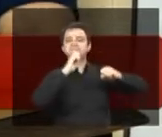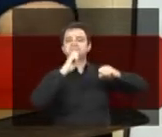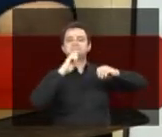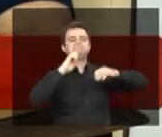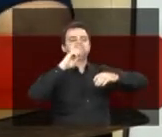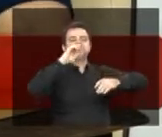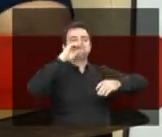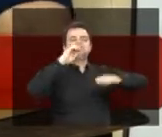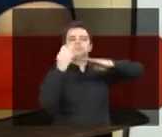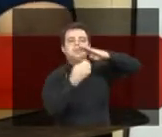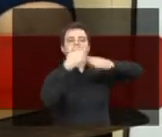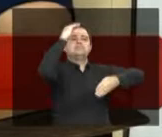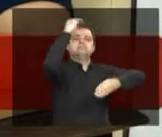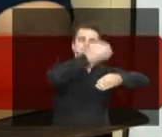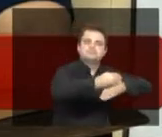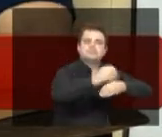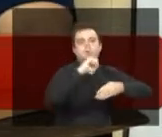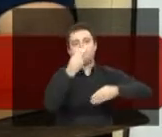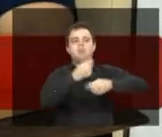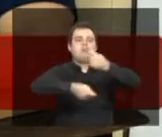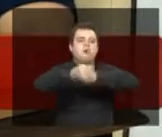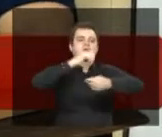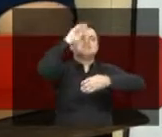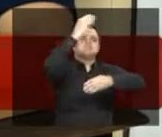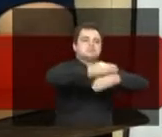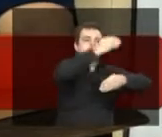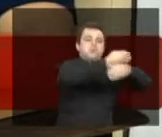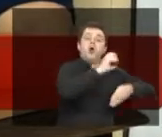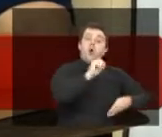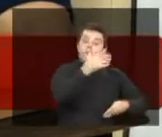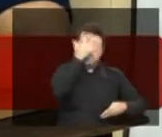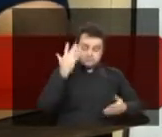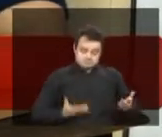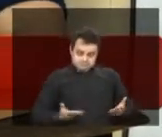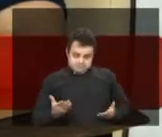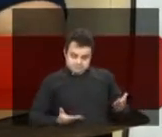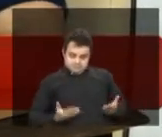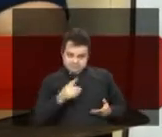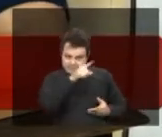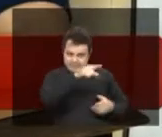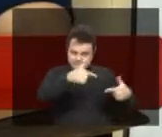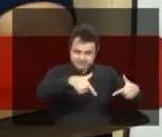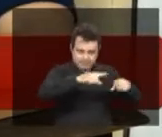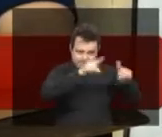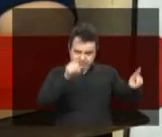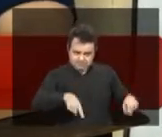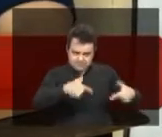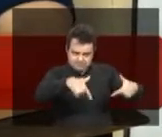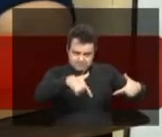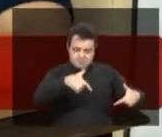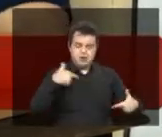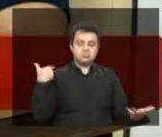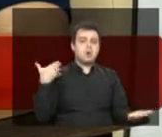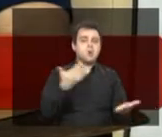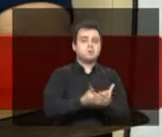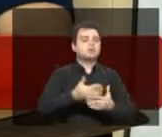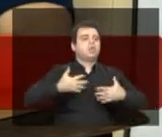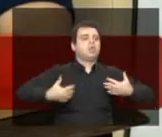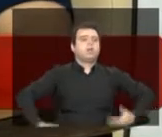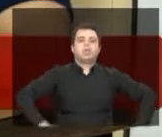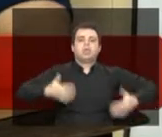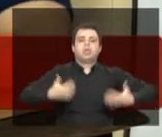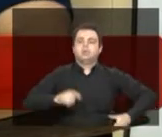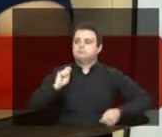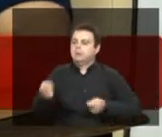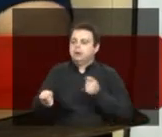portas, quando não foi o caso de empresários, de empregados, colaboradores de empresas que até hoje estão aí